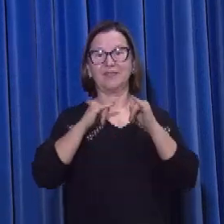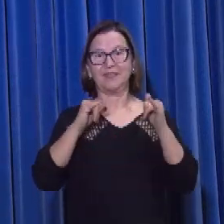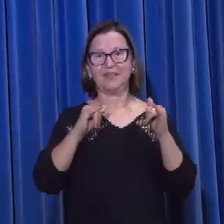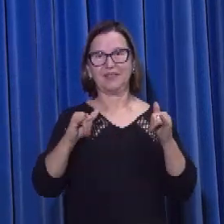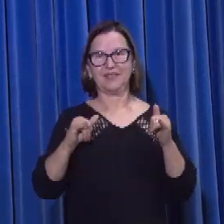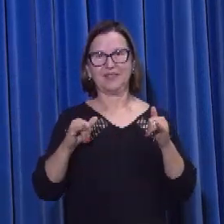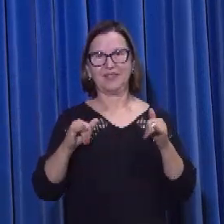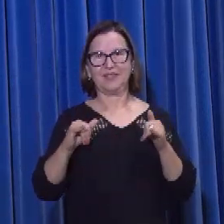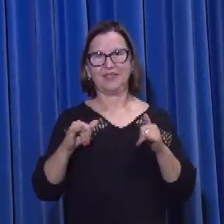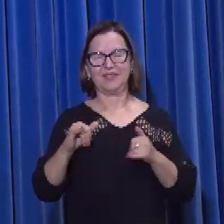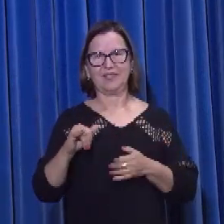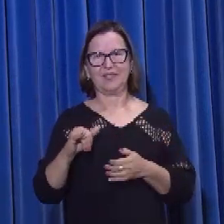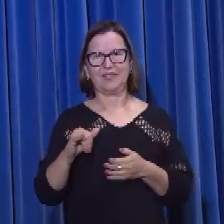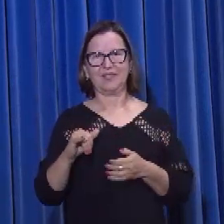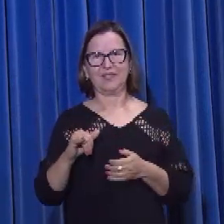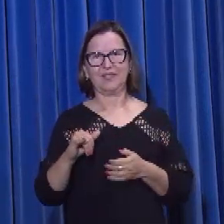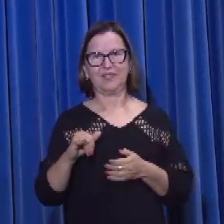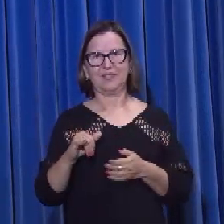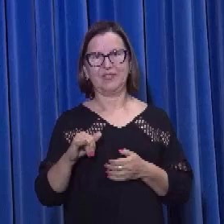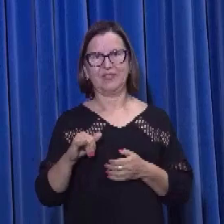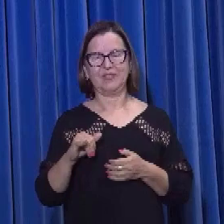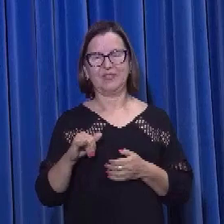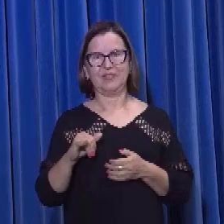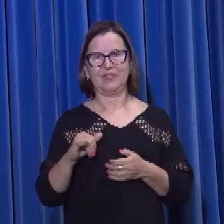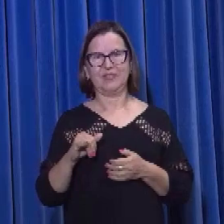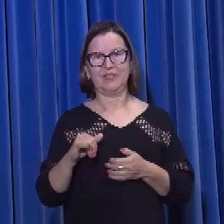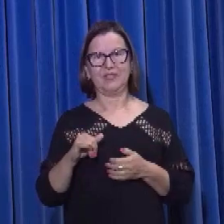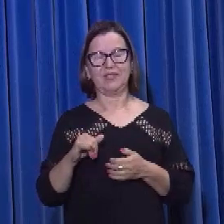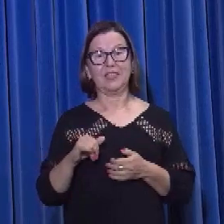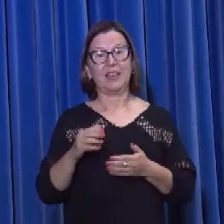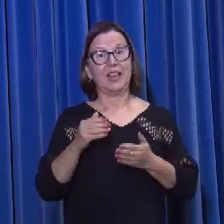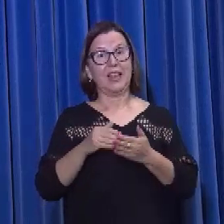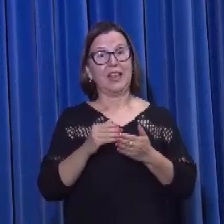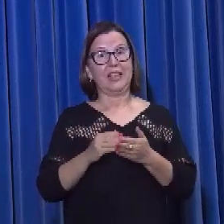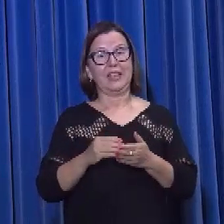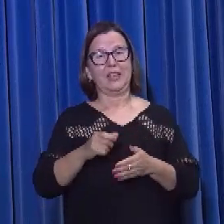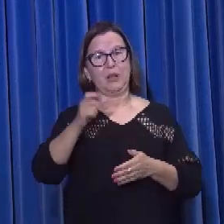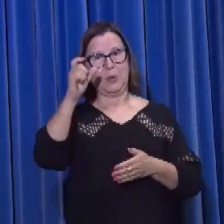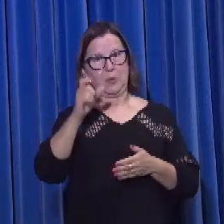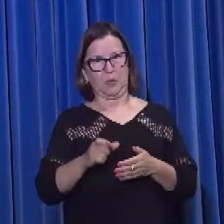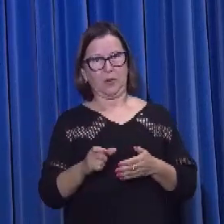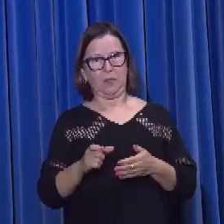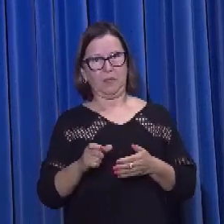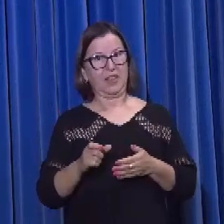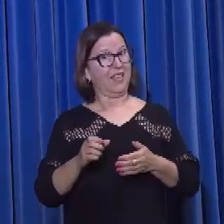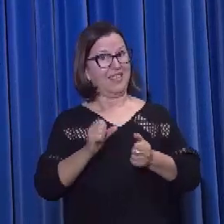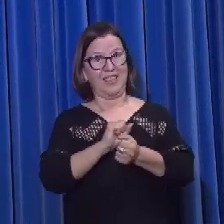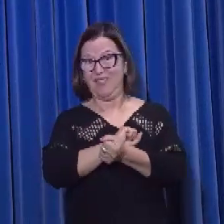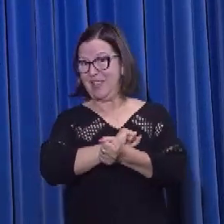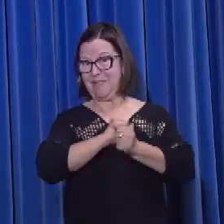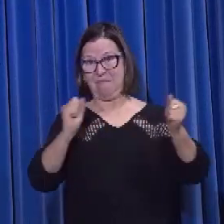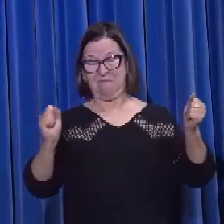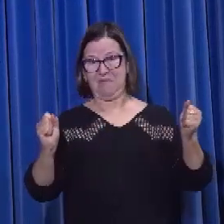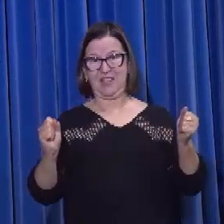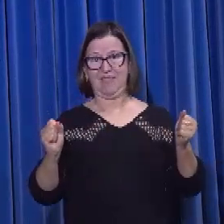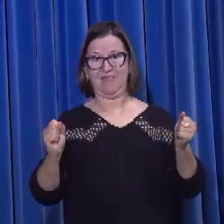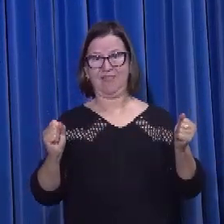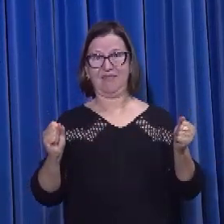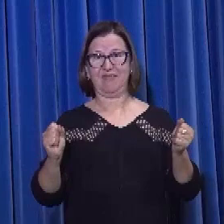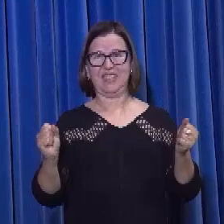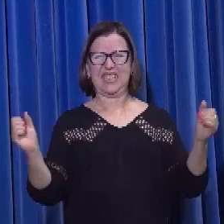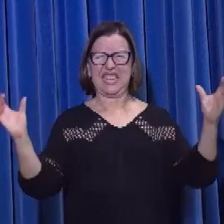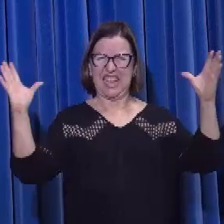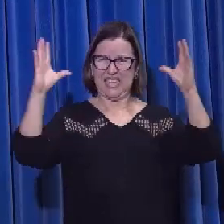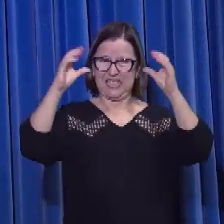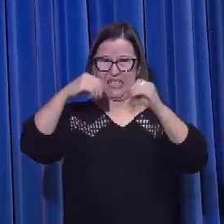enquanto o homem não for tirado das trevas da morte espiritual, ele jamais